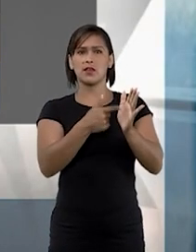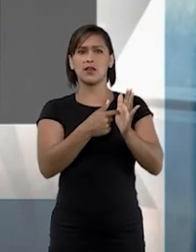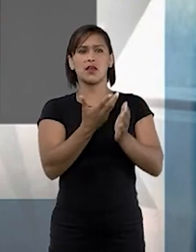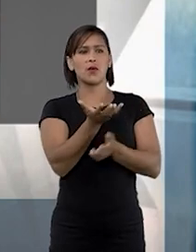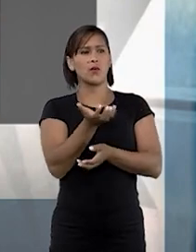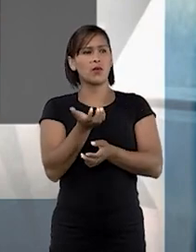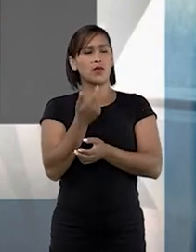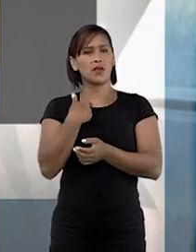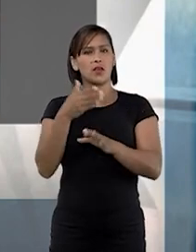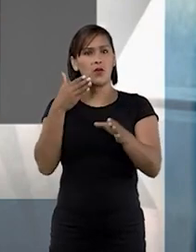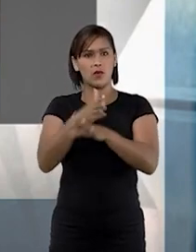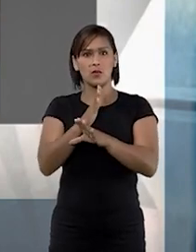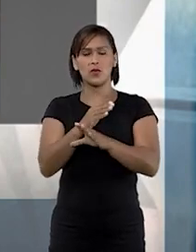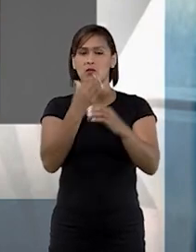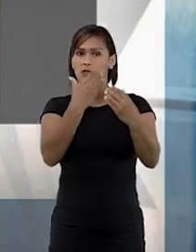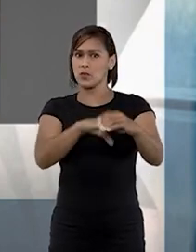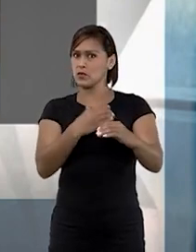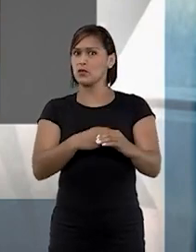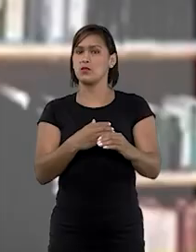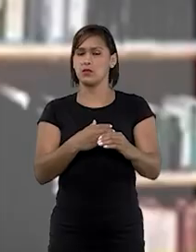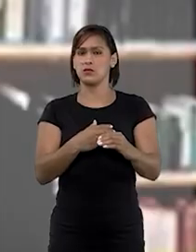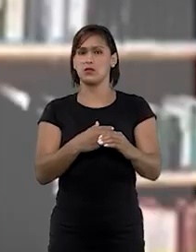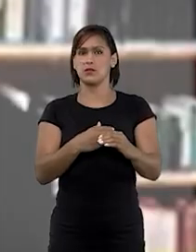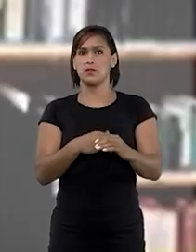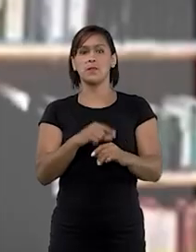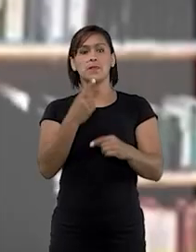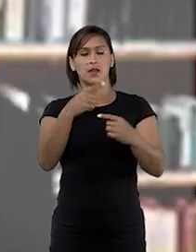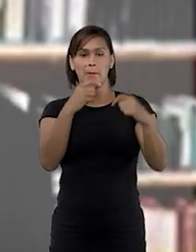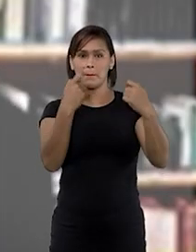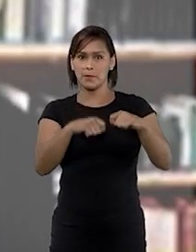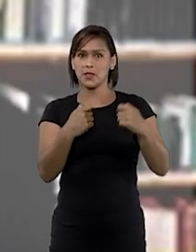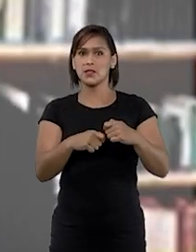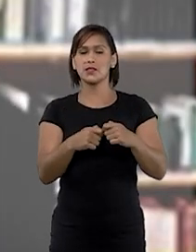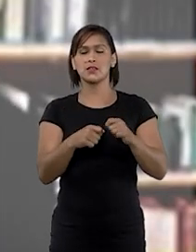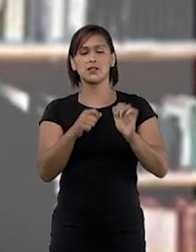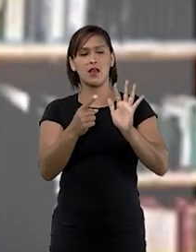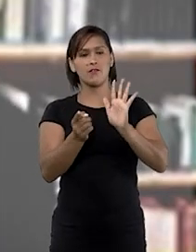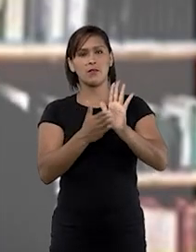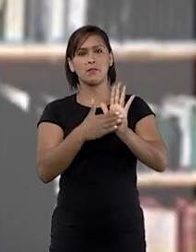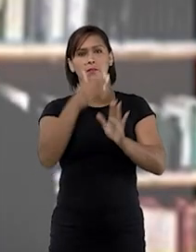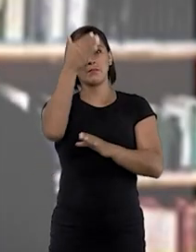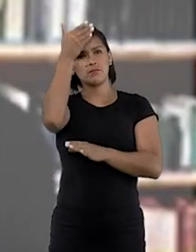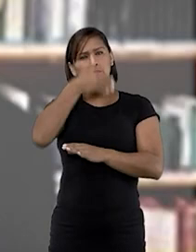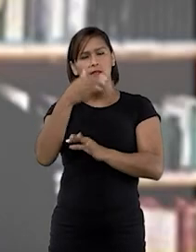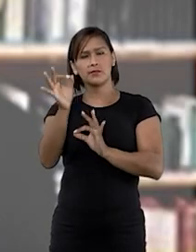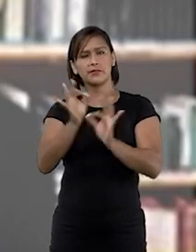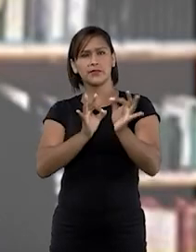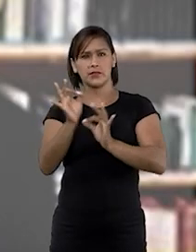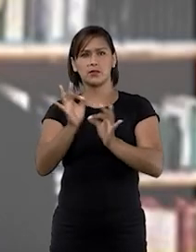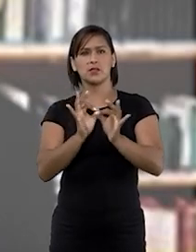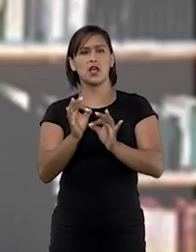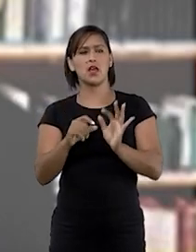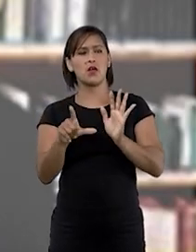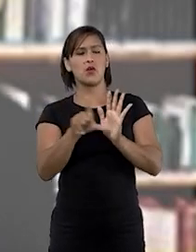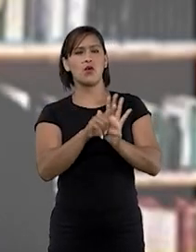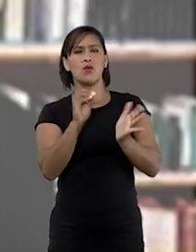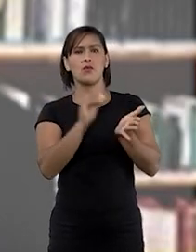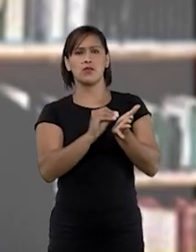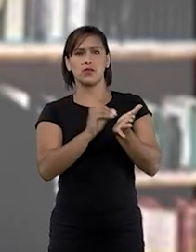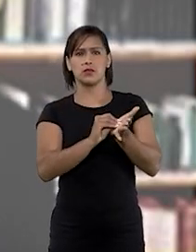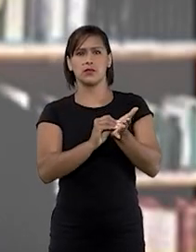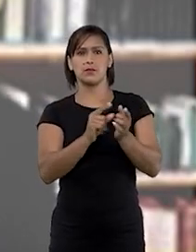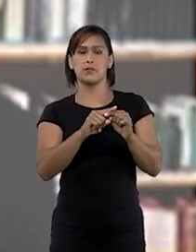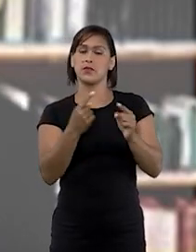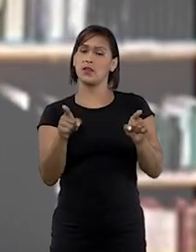por si só a preterição do aprovado em concurso sendo necessária a demonstração de alguma arbitrariedade ou